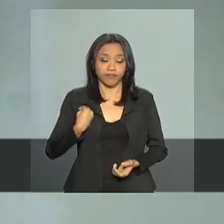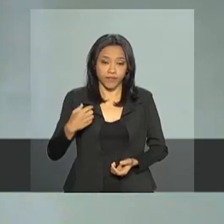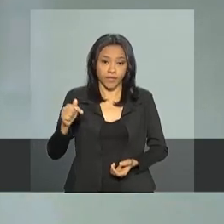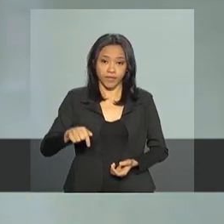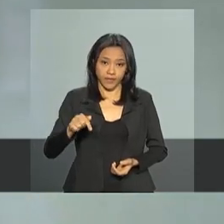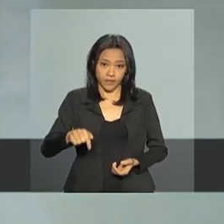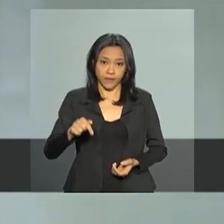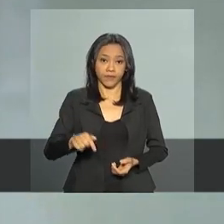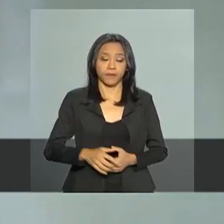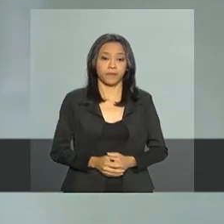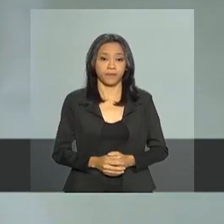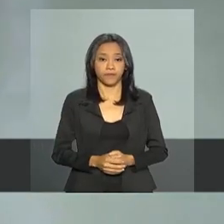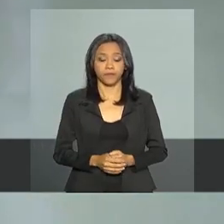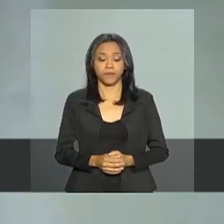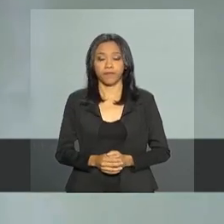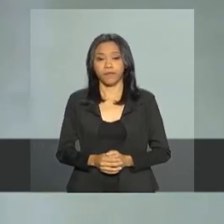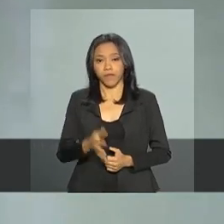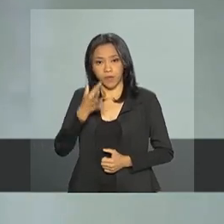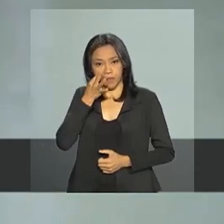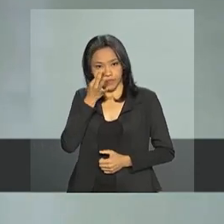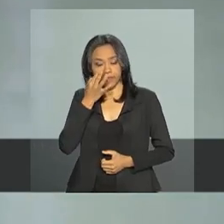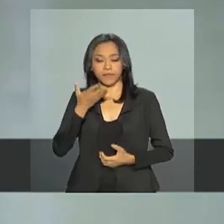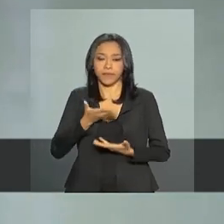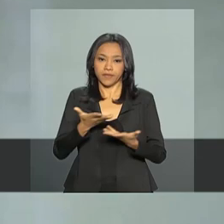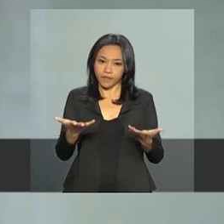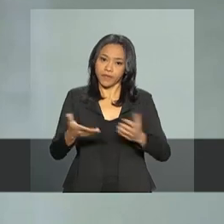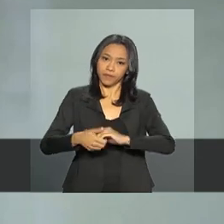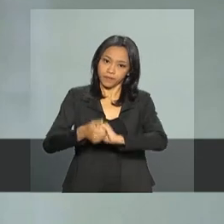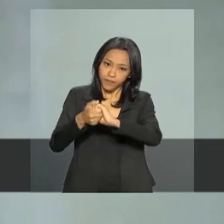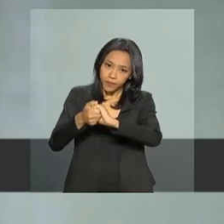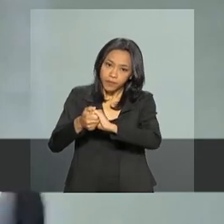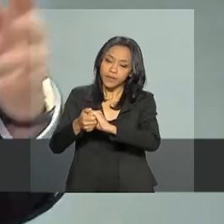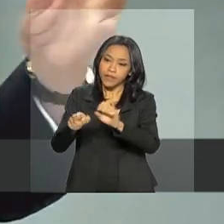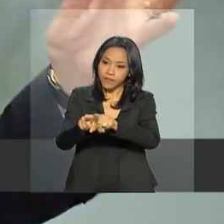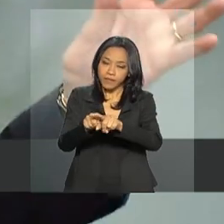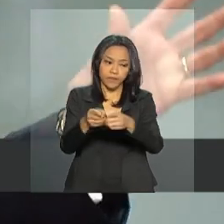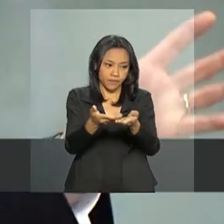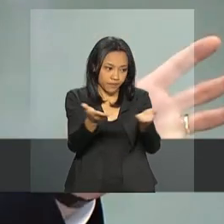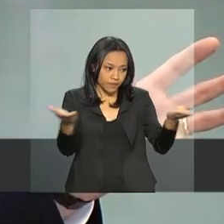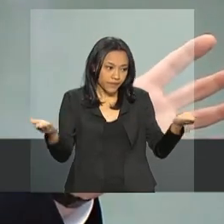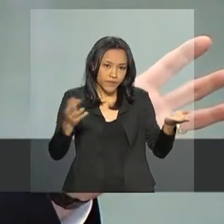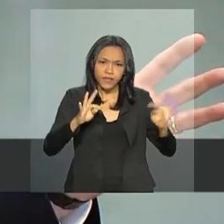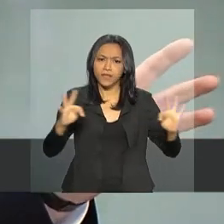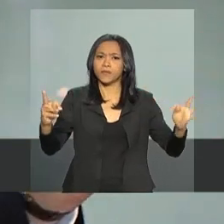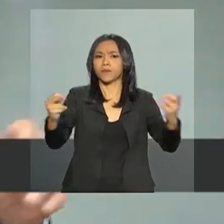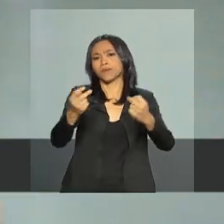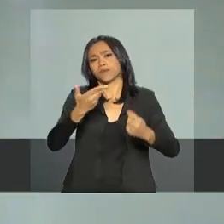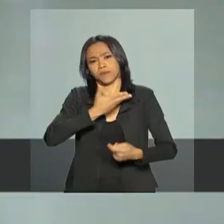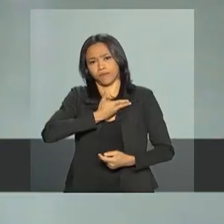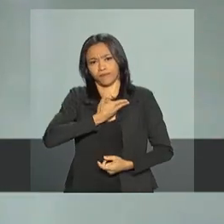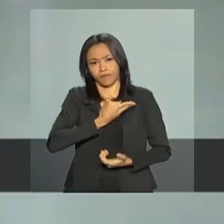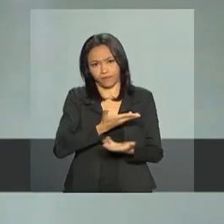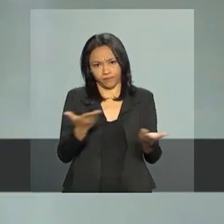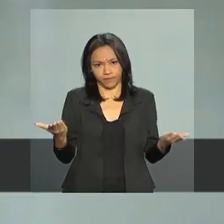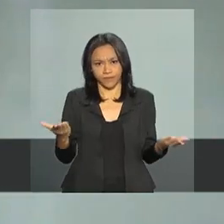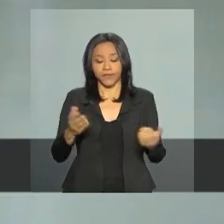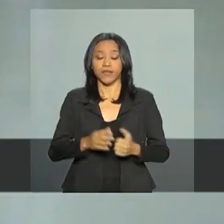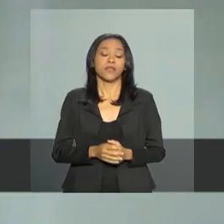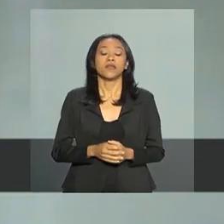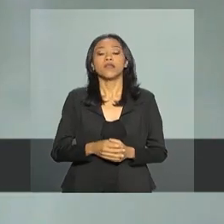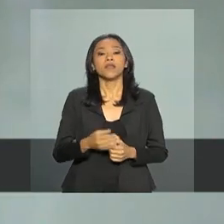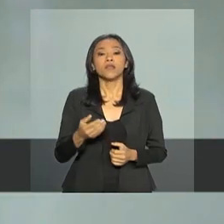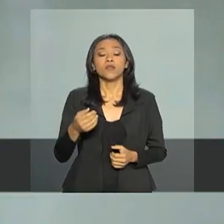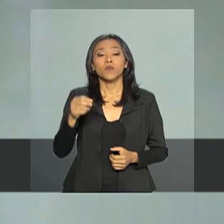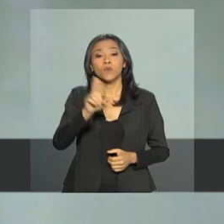eleitos no presente momento, né, que eu quero também cumprimentar, e cumprimentar todos os colegas. E, ao usar o vocábulo